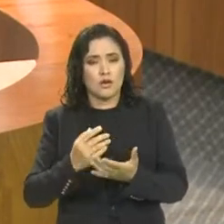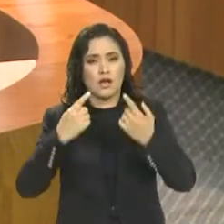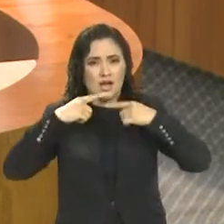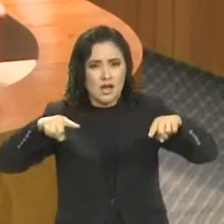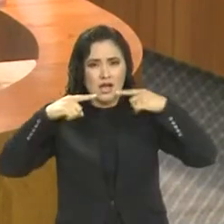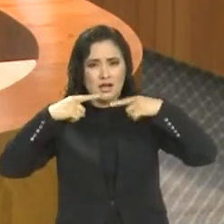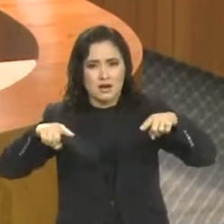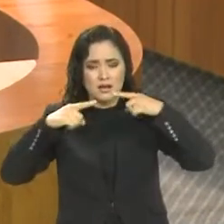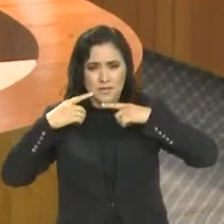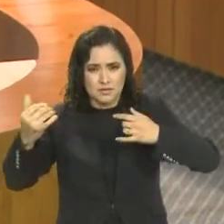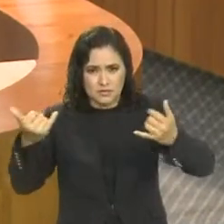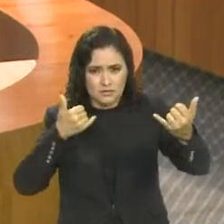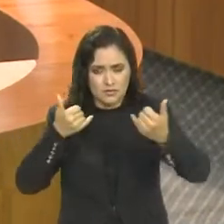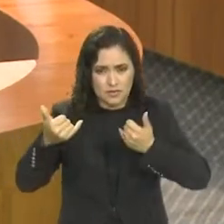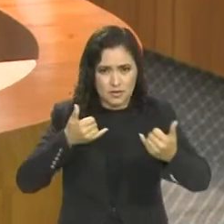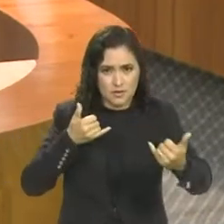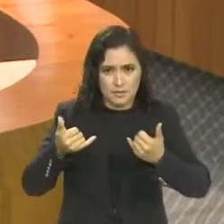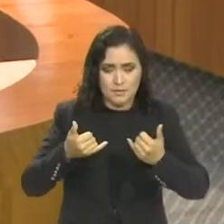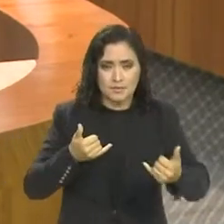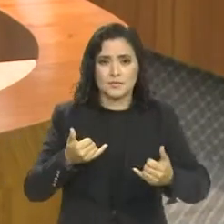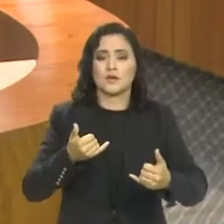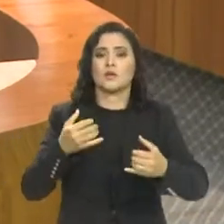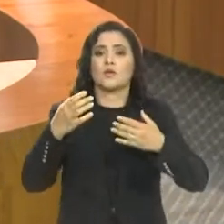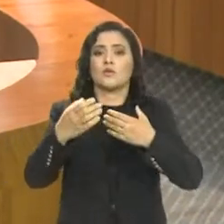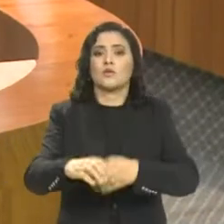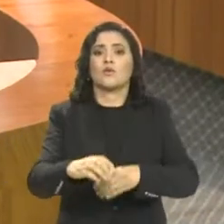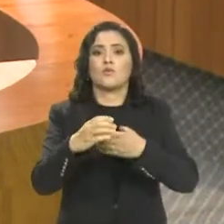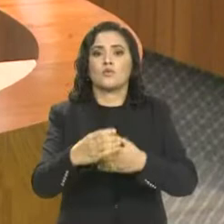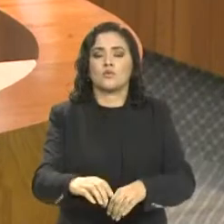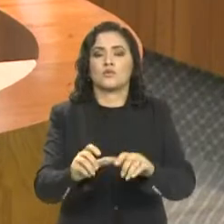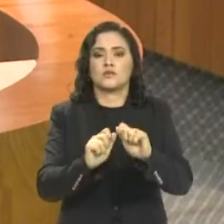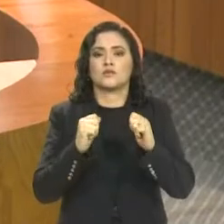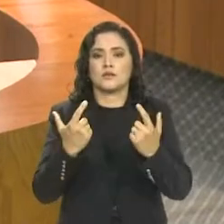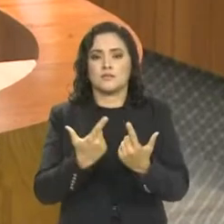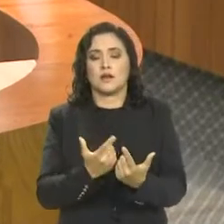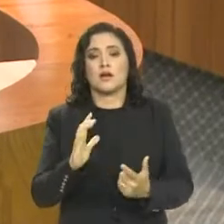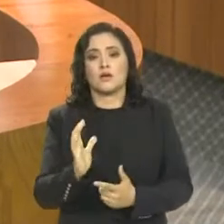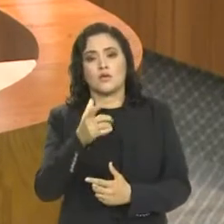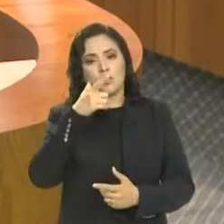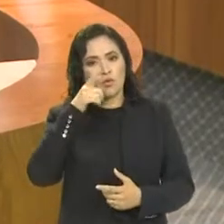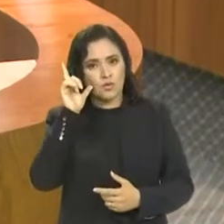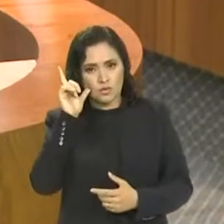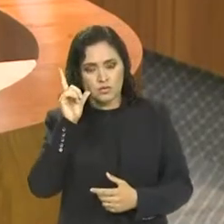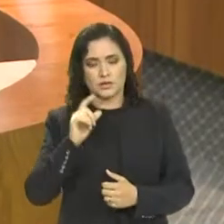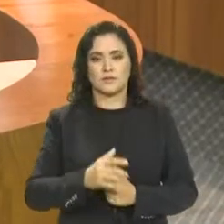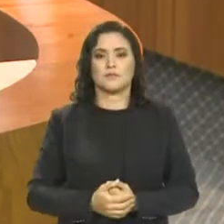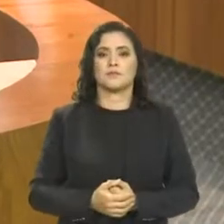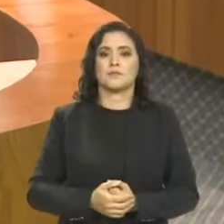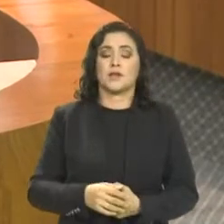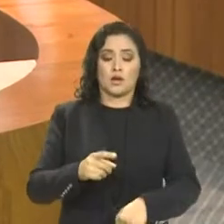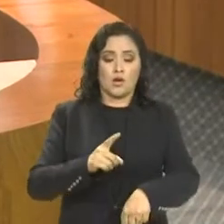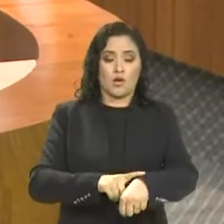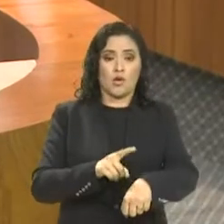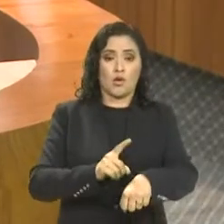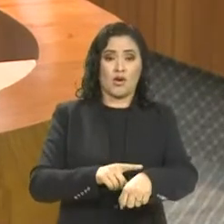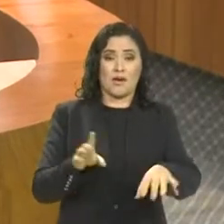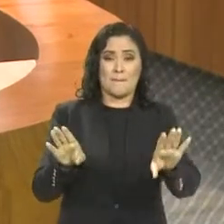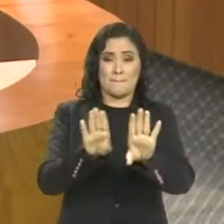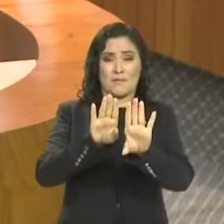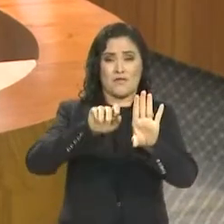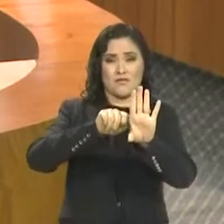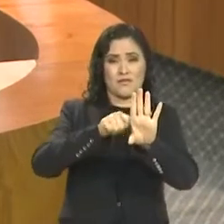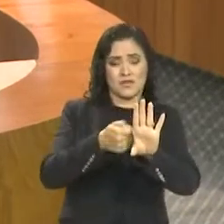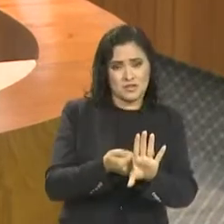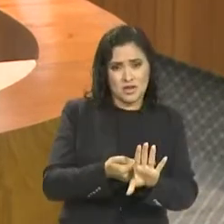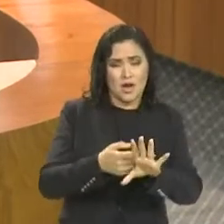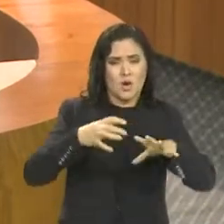Maranhão, realizada ontem, com relação ao horário de fechamento dos portões, com relação às fortes chuvas e